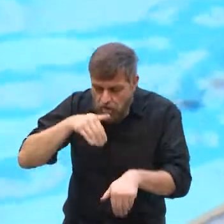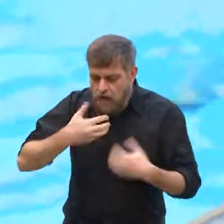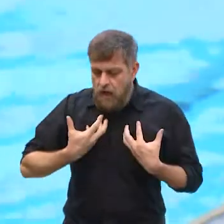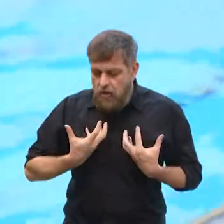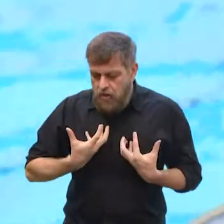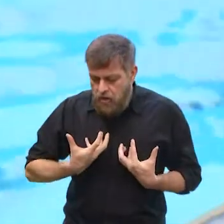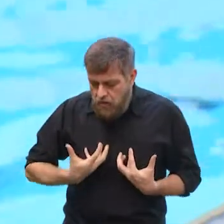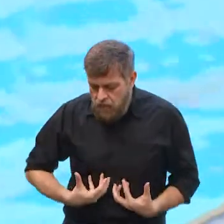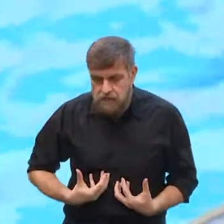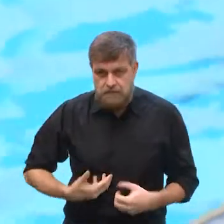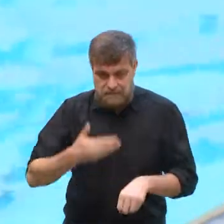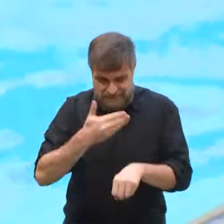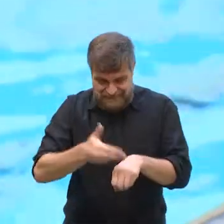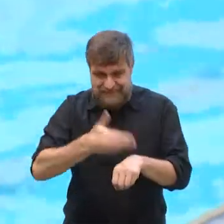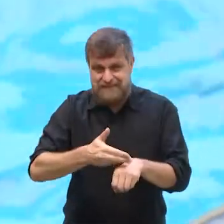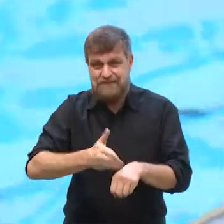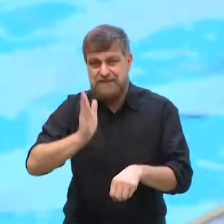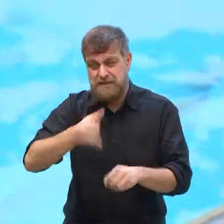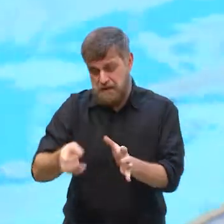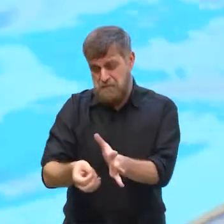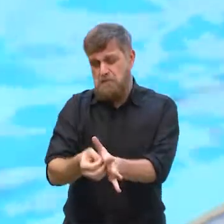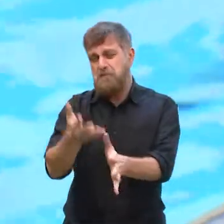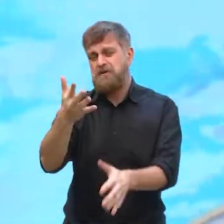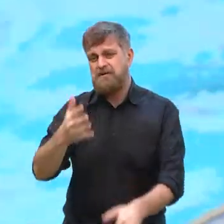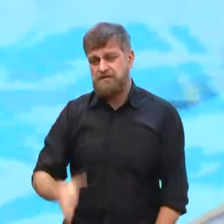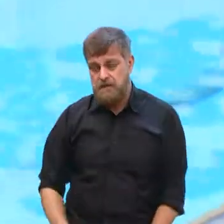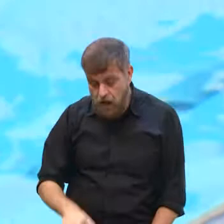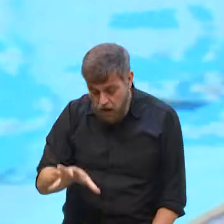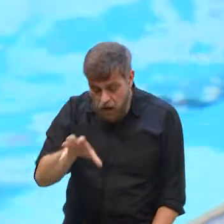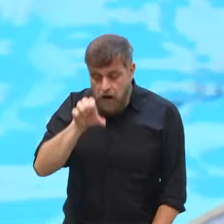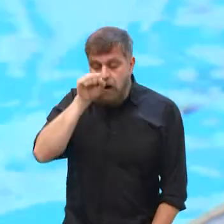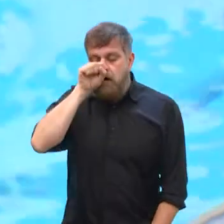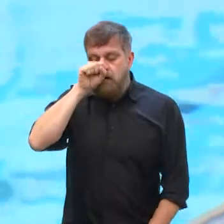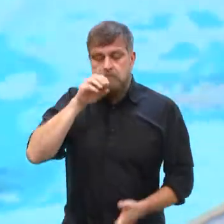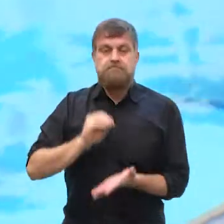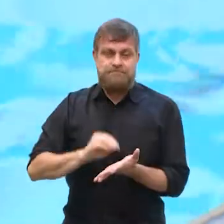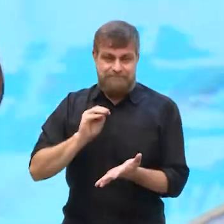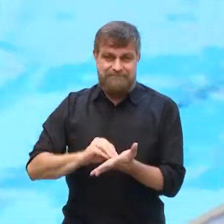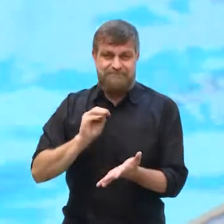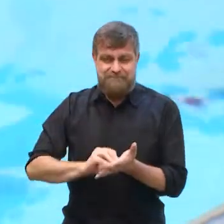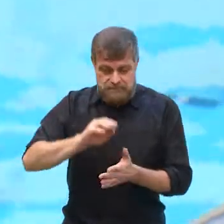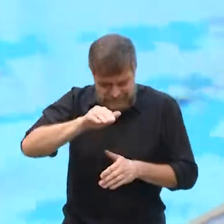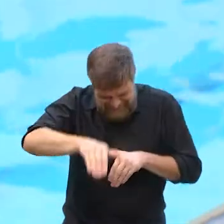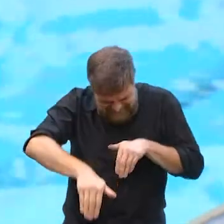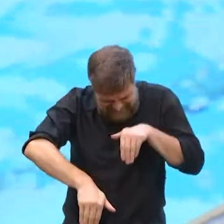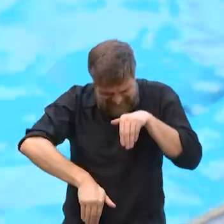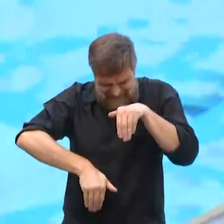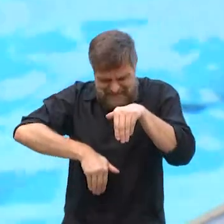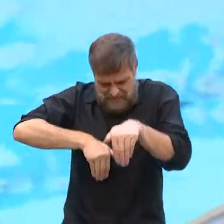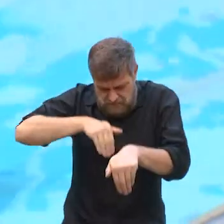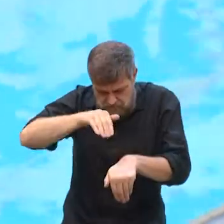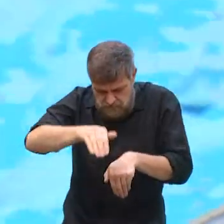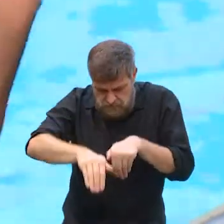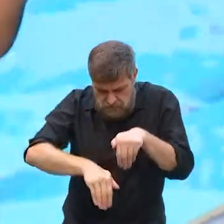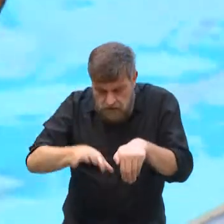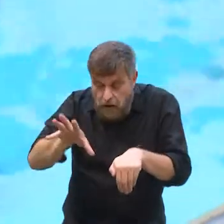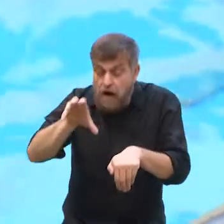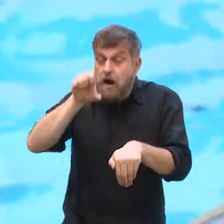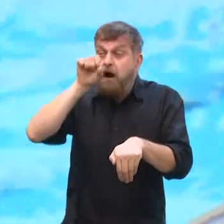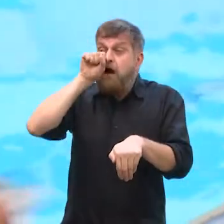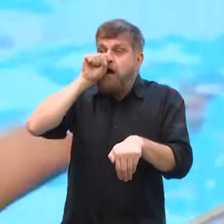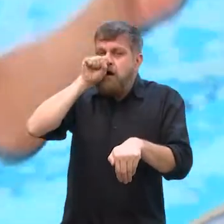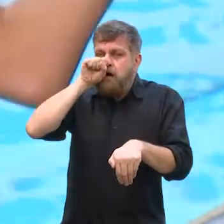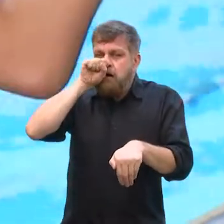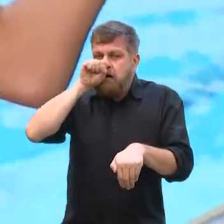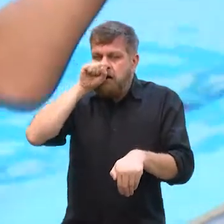treinamento eu vou dizer para você que com certeza muitas vezes já faltou fôlego aí, de ter que dar aquela respirada e quando você bate